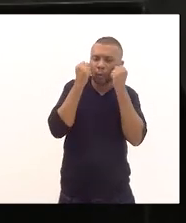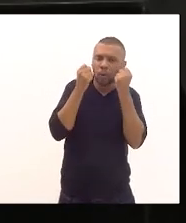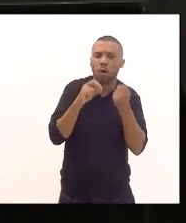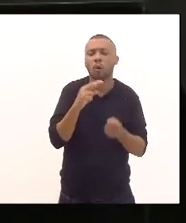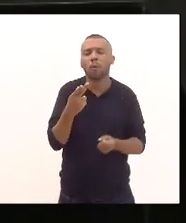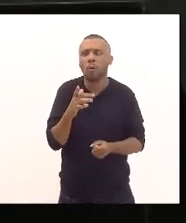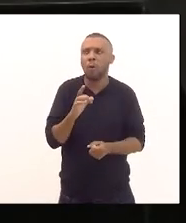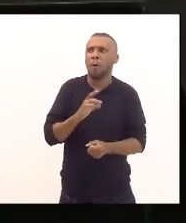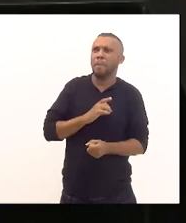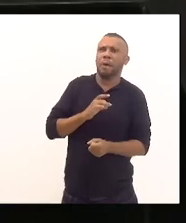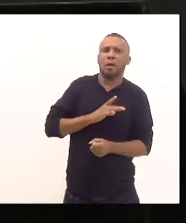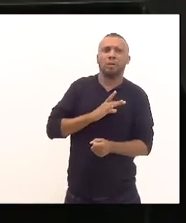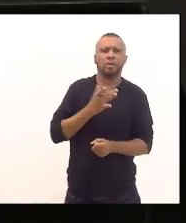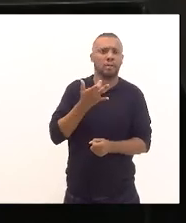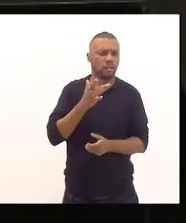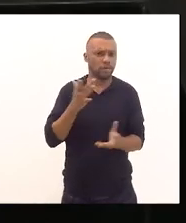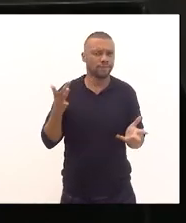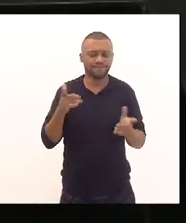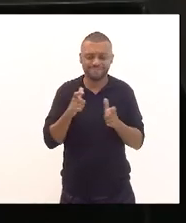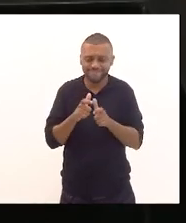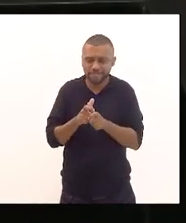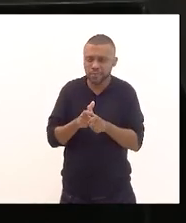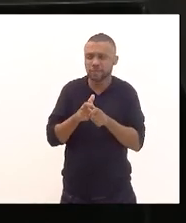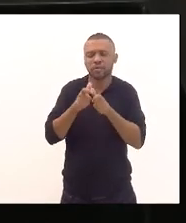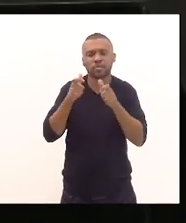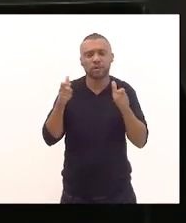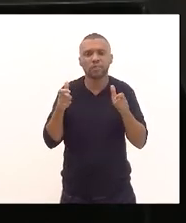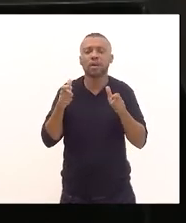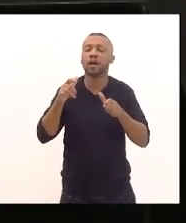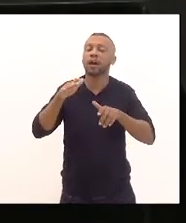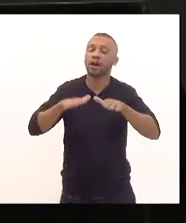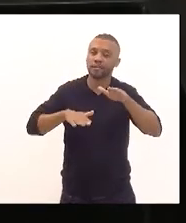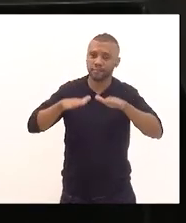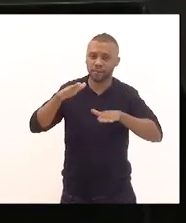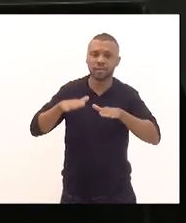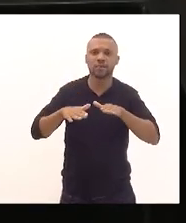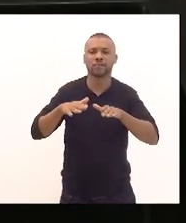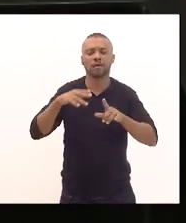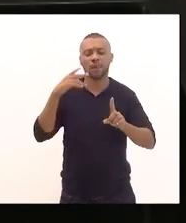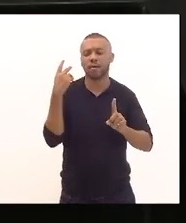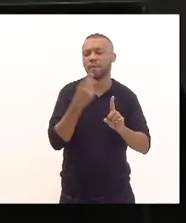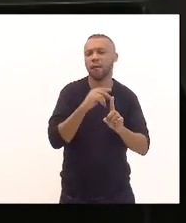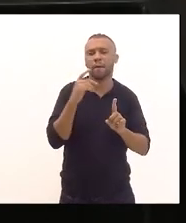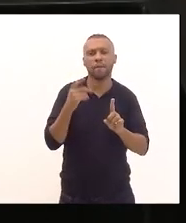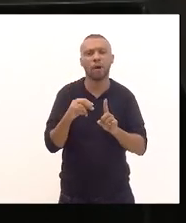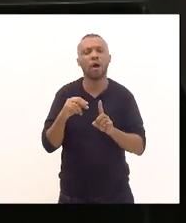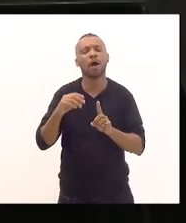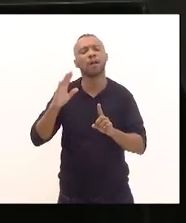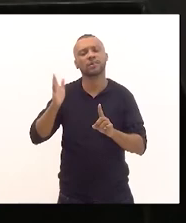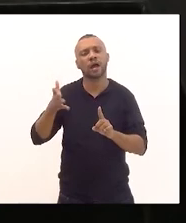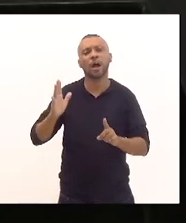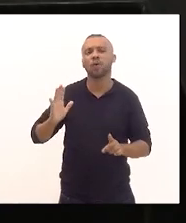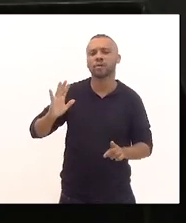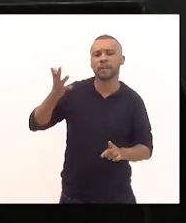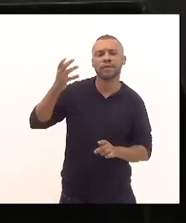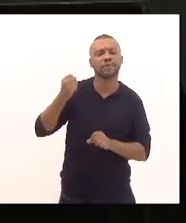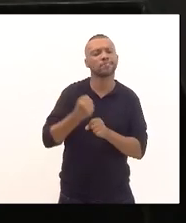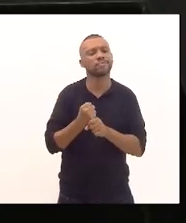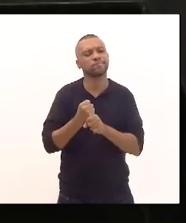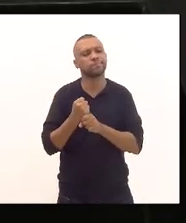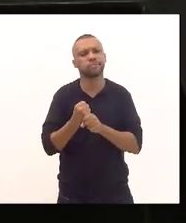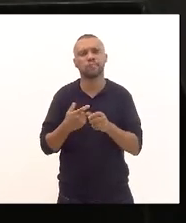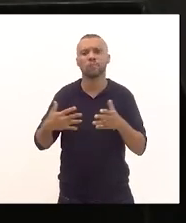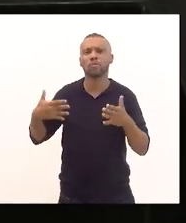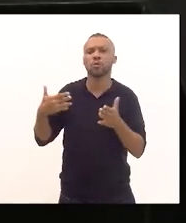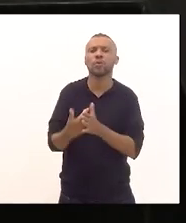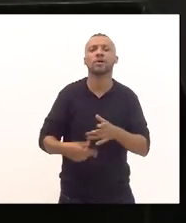uma vez que na maioria das vezes as agressões ocorrem já há bastante tempo e dentro